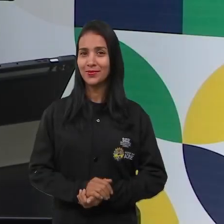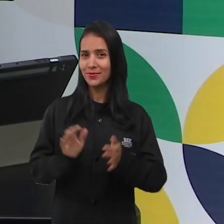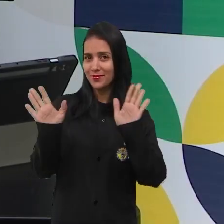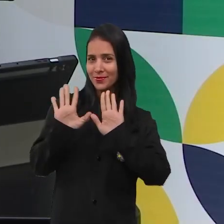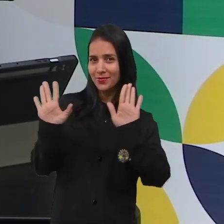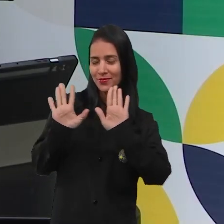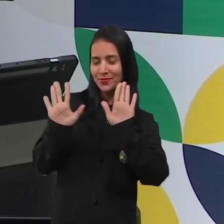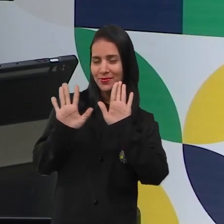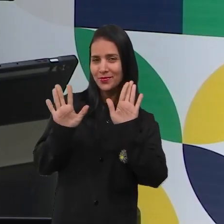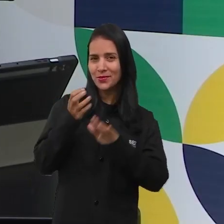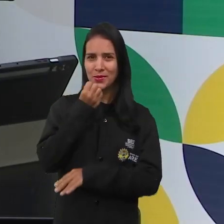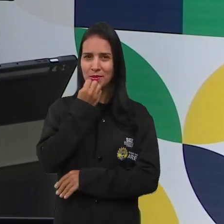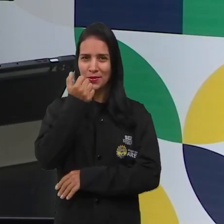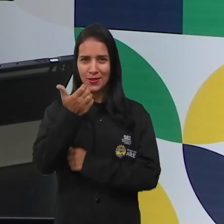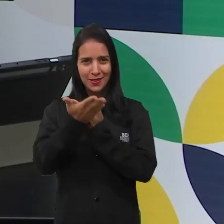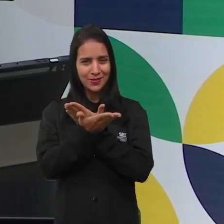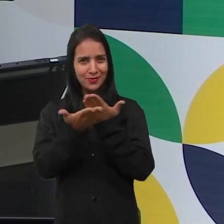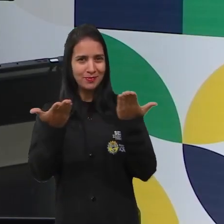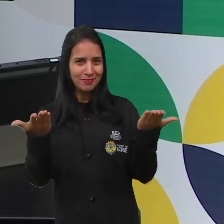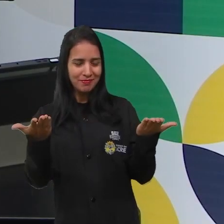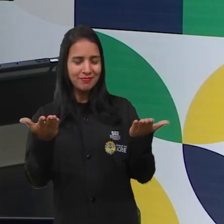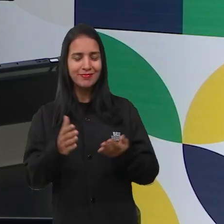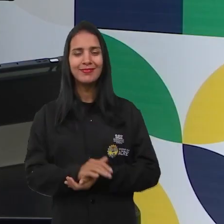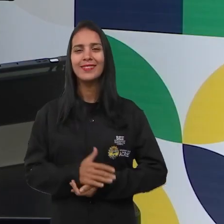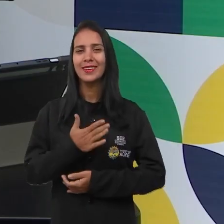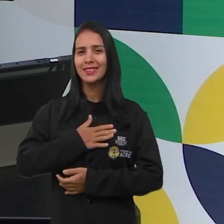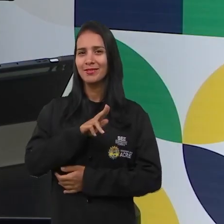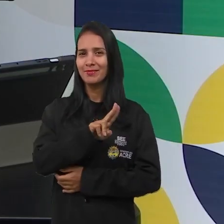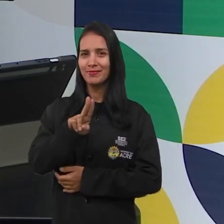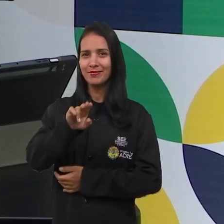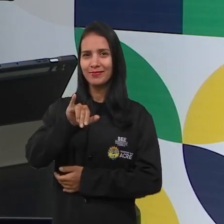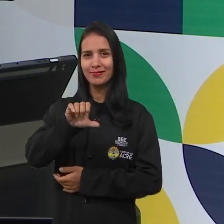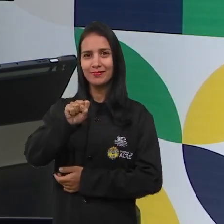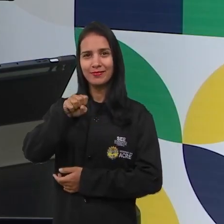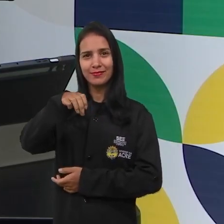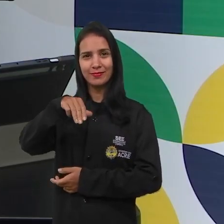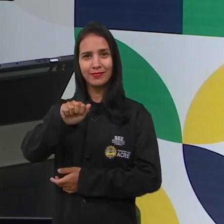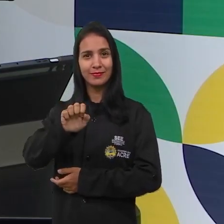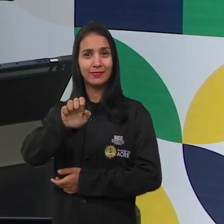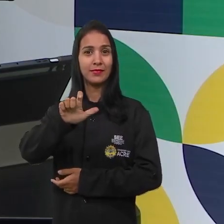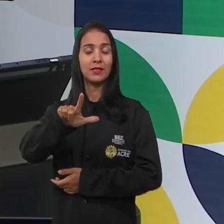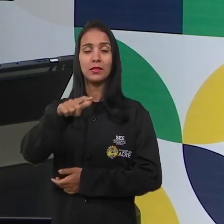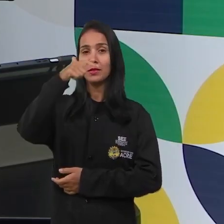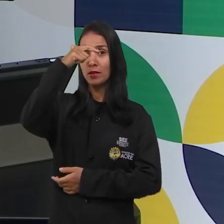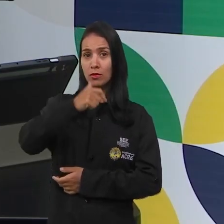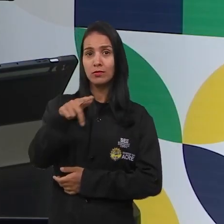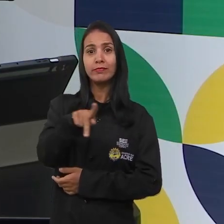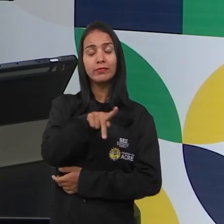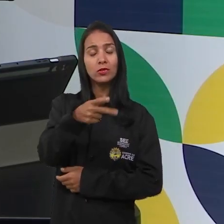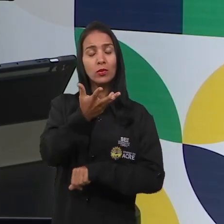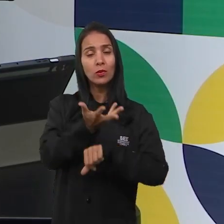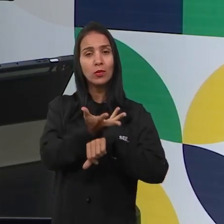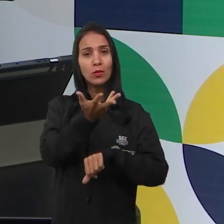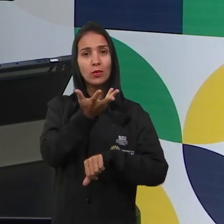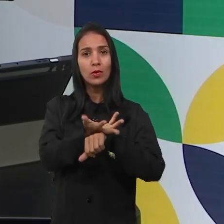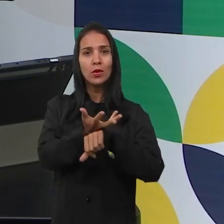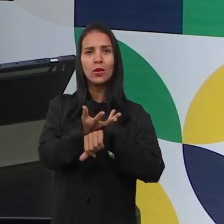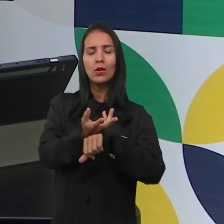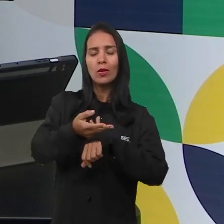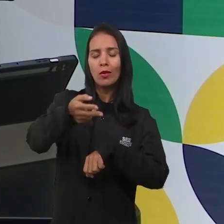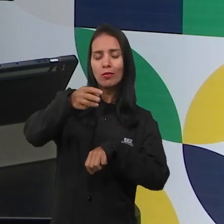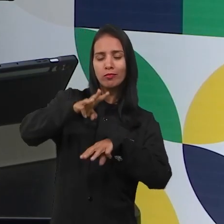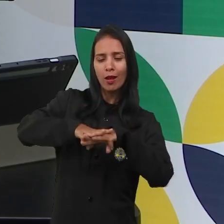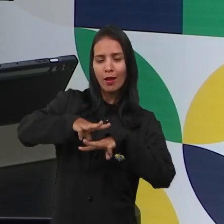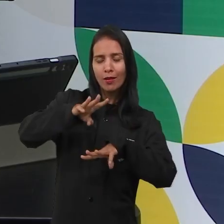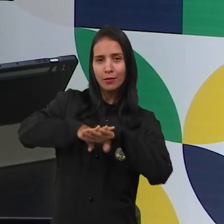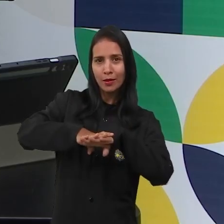Olá, tudo bem com vocês? O meu nome é Ismael Dourado, eu sou professor de matemática e nesta videoaula nós iremos conversar